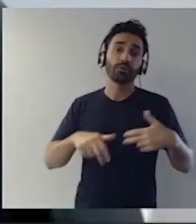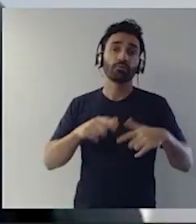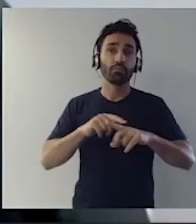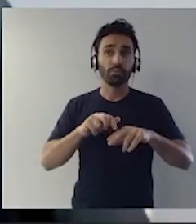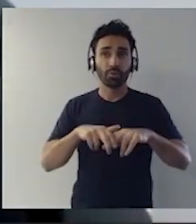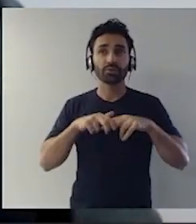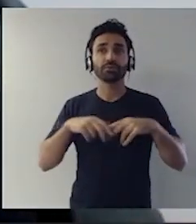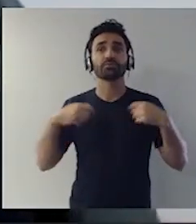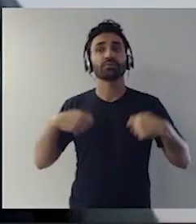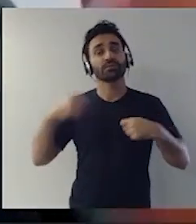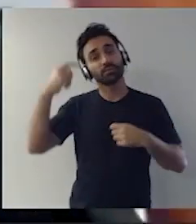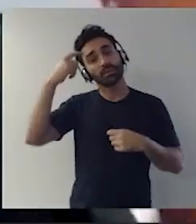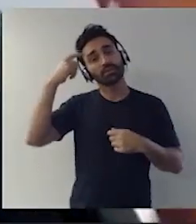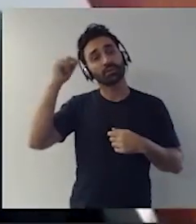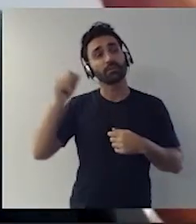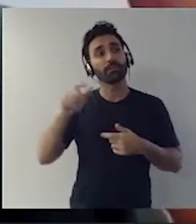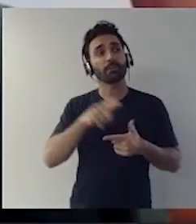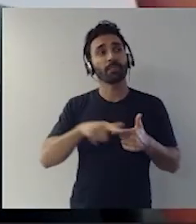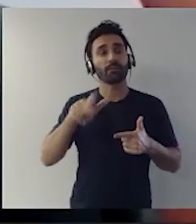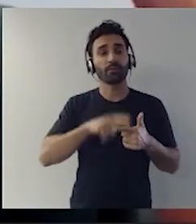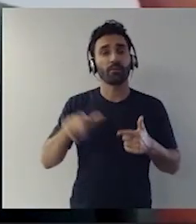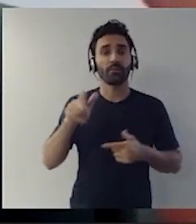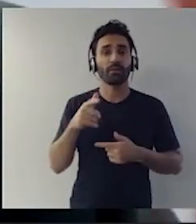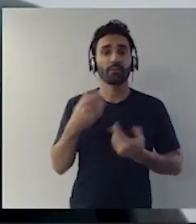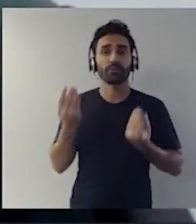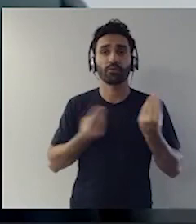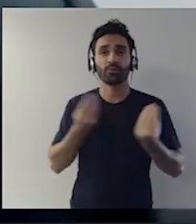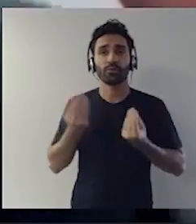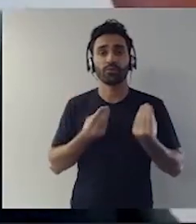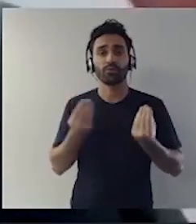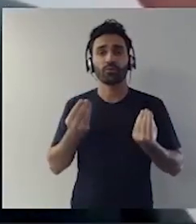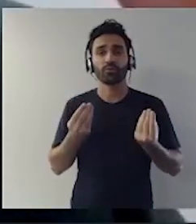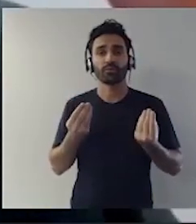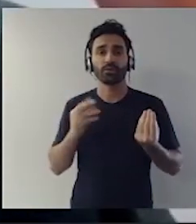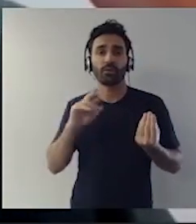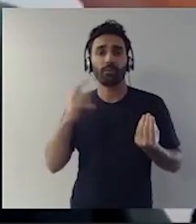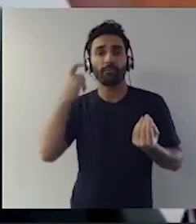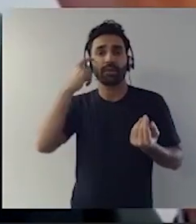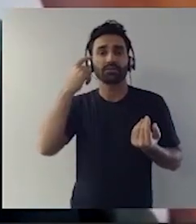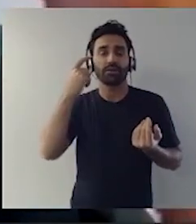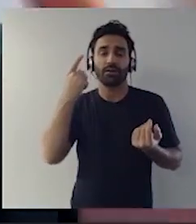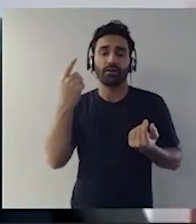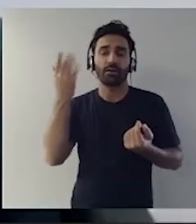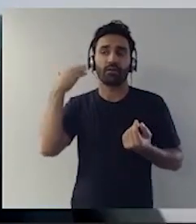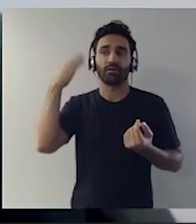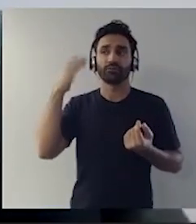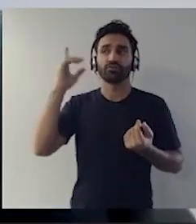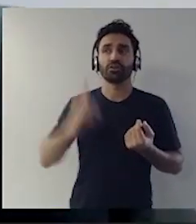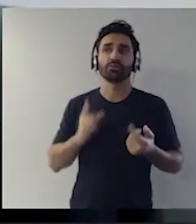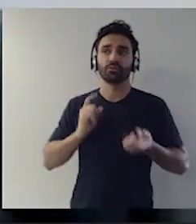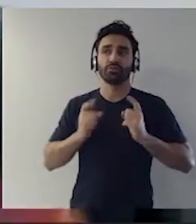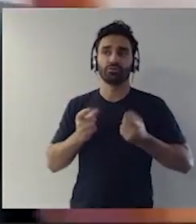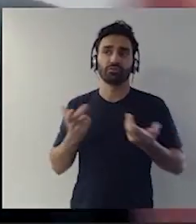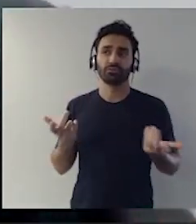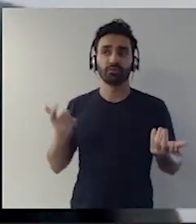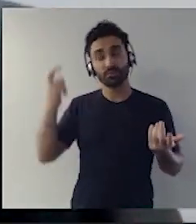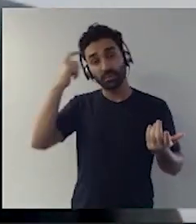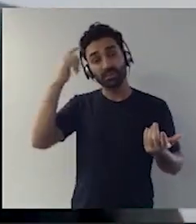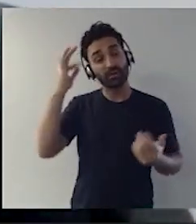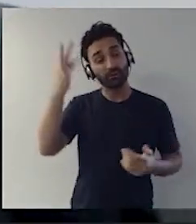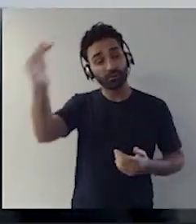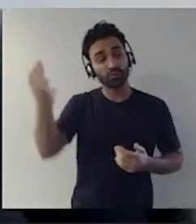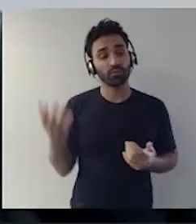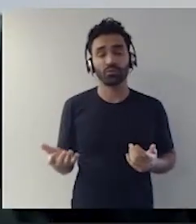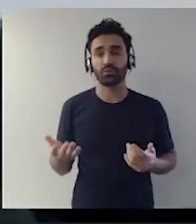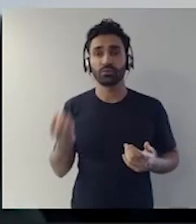para os problemas, não com aqueles olhos para trás do direito administrativo, um olhar para frente, um direito administrativo para